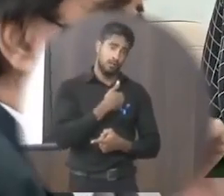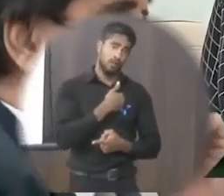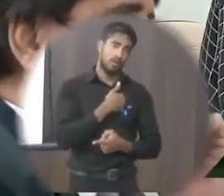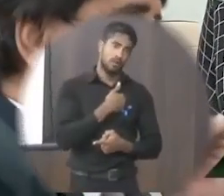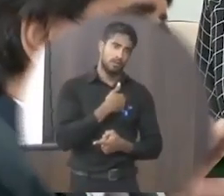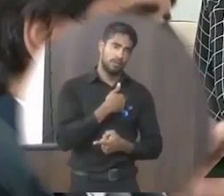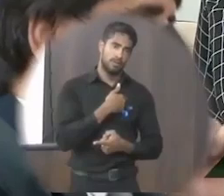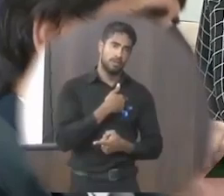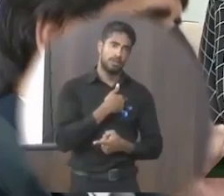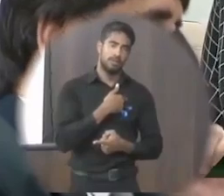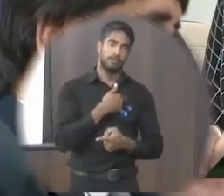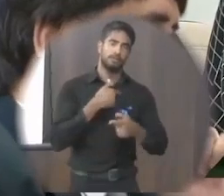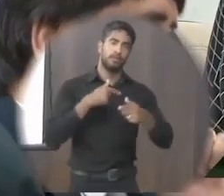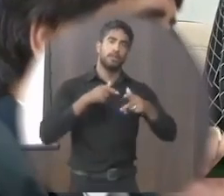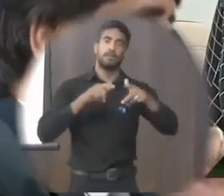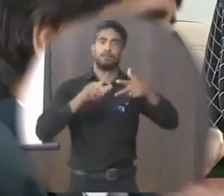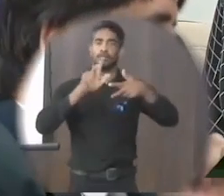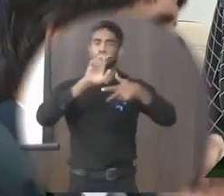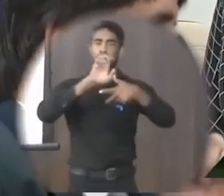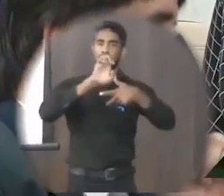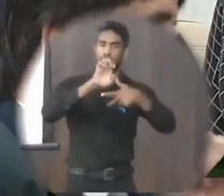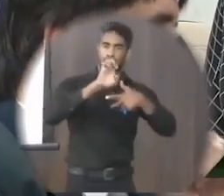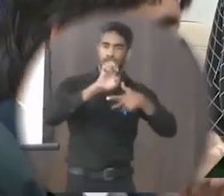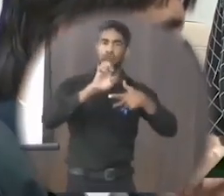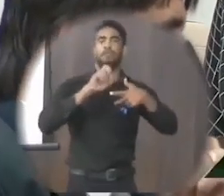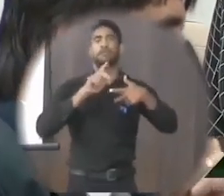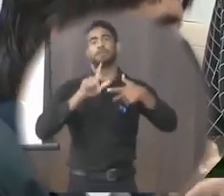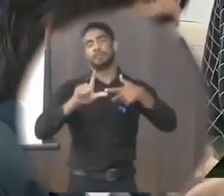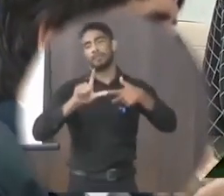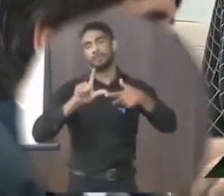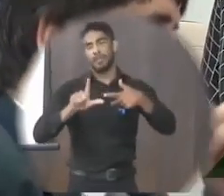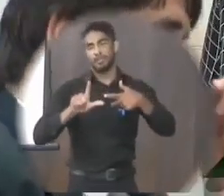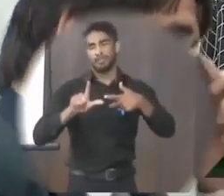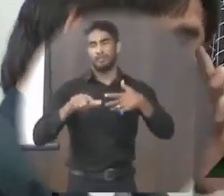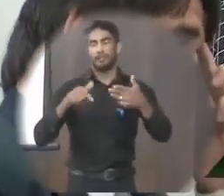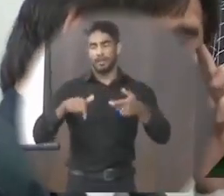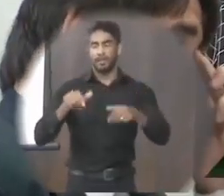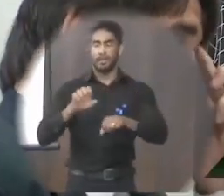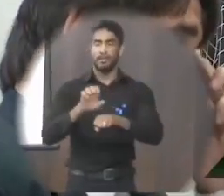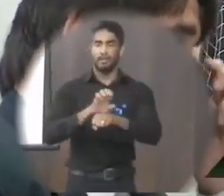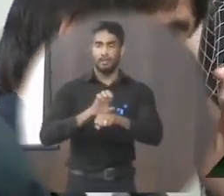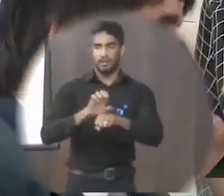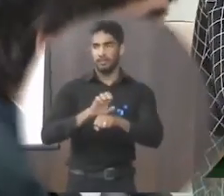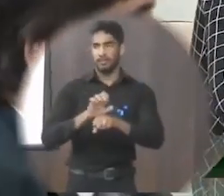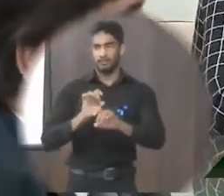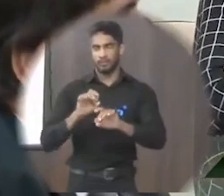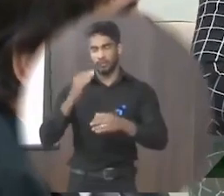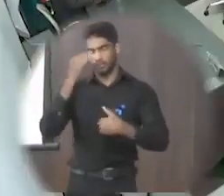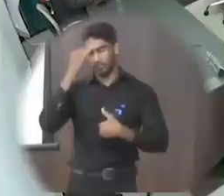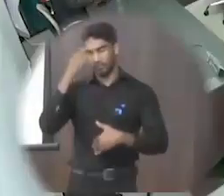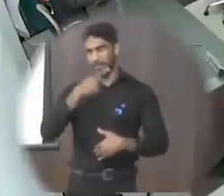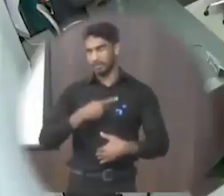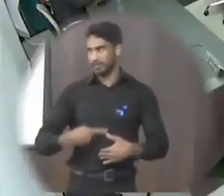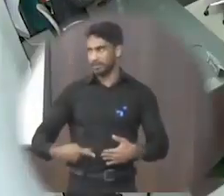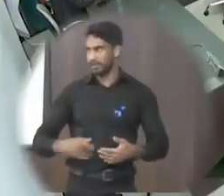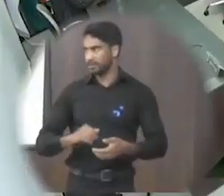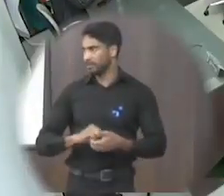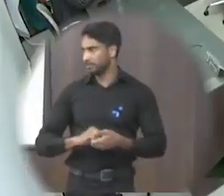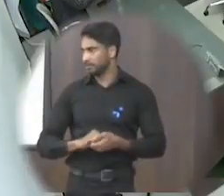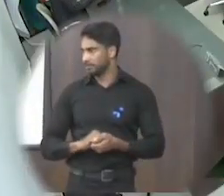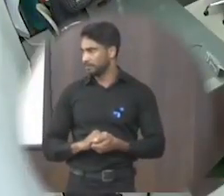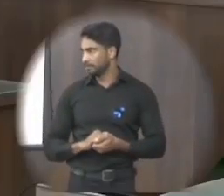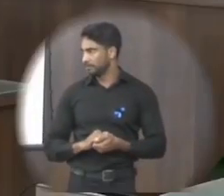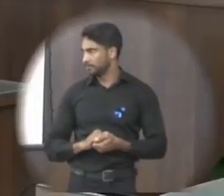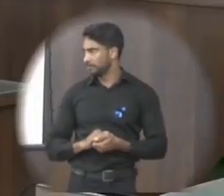do poder, tanto legislativo como executivo. No caso aqui, o executivo. Muito obrigado, presidente. Obrigado, colega. Mais